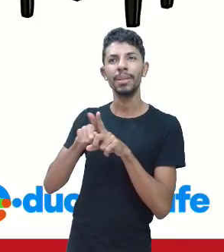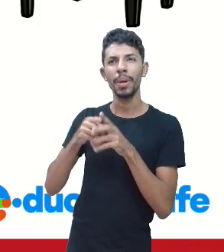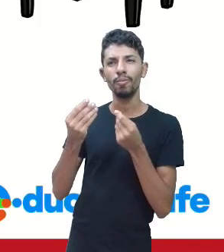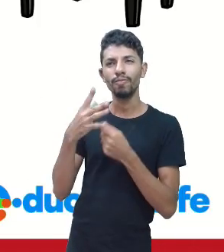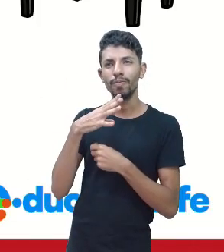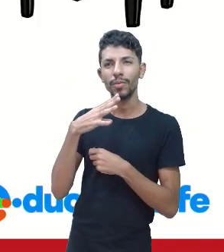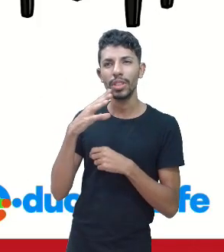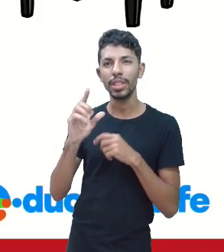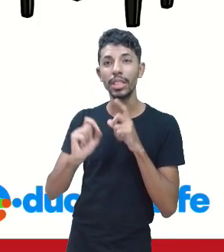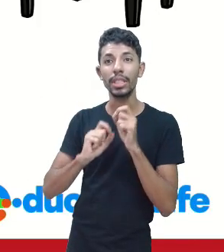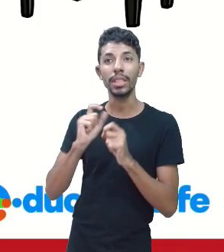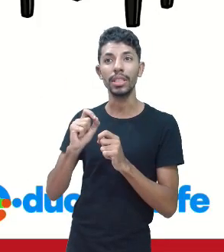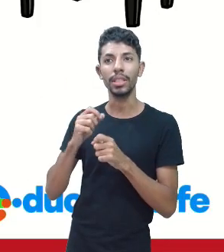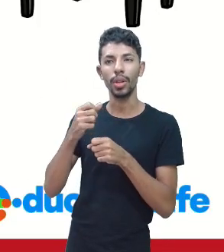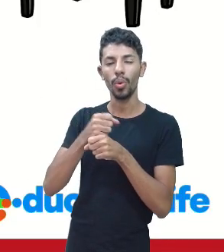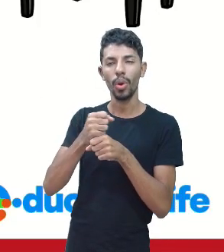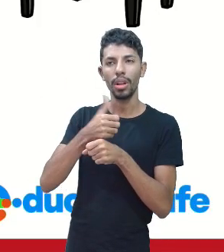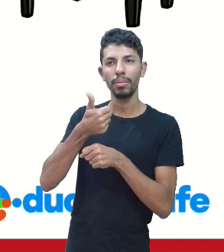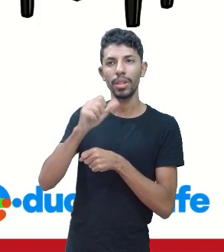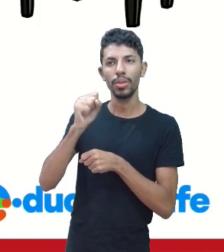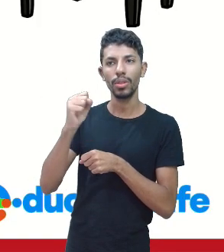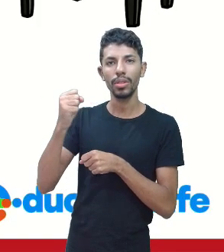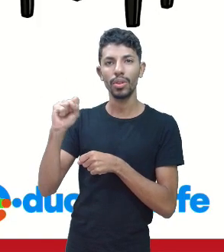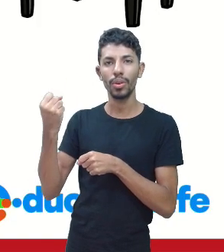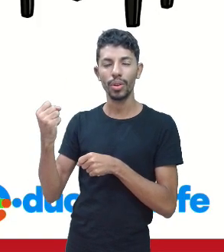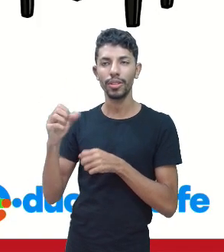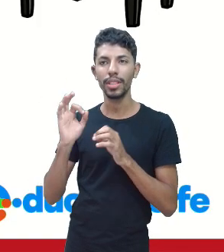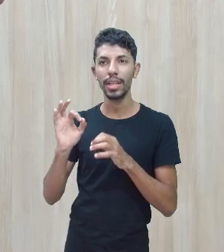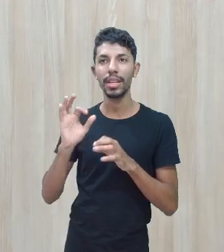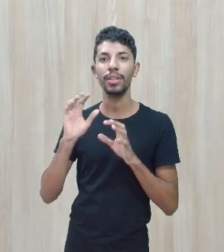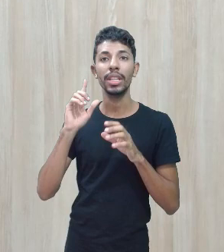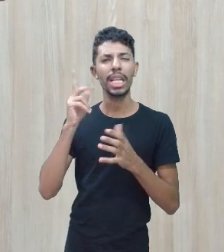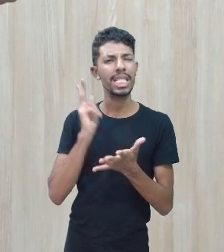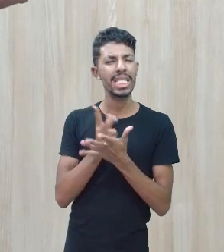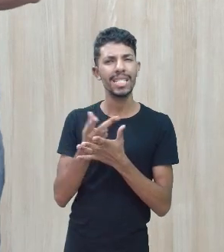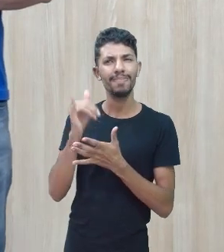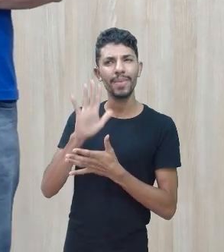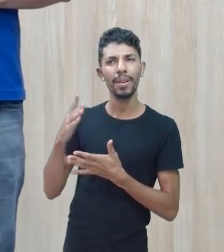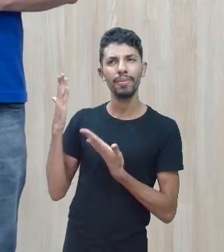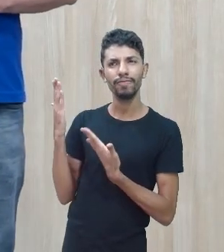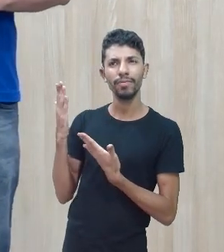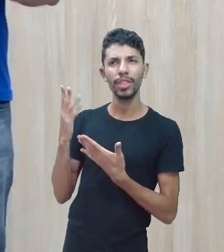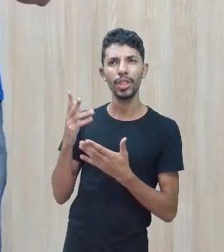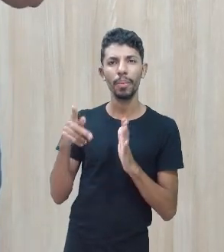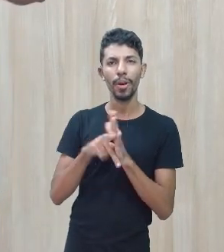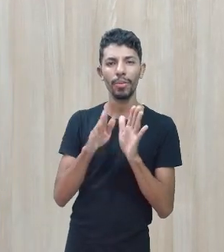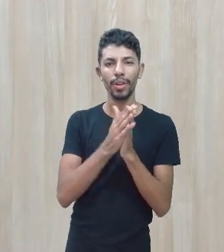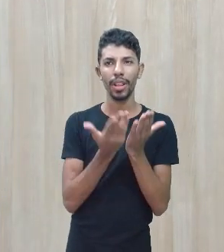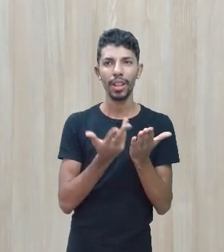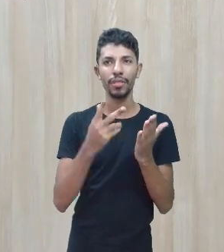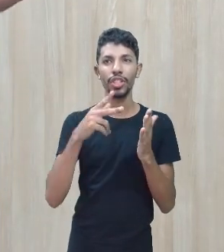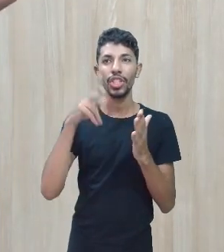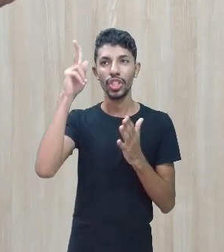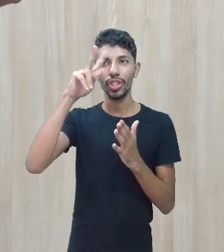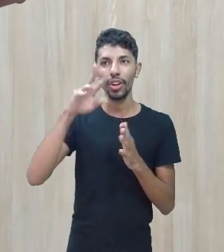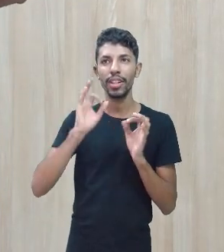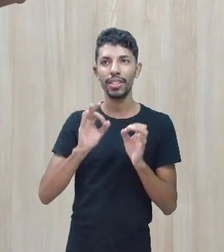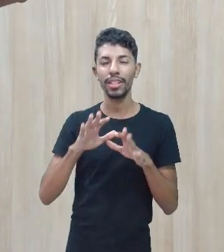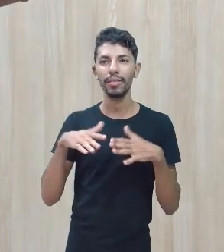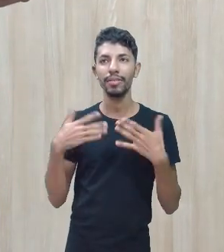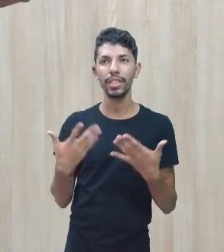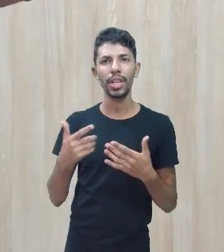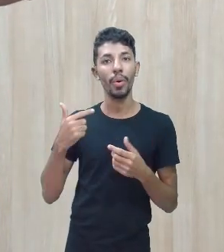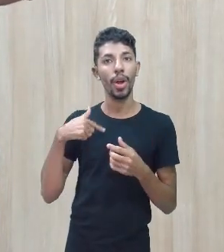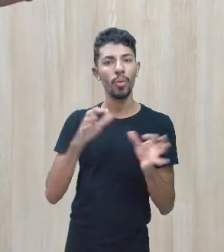Pedro Américo, né, de 1888. São imagens que estão sempre no livro de história. Então, eu preparei aqui um vídeo onde a gente analisa